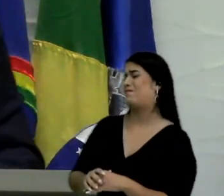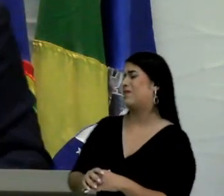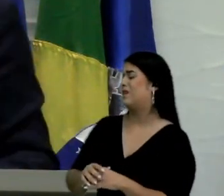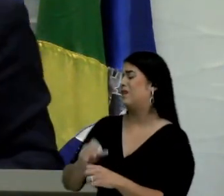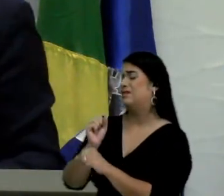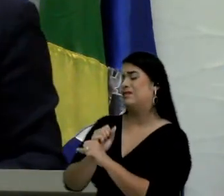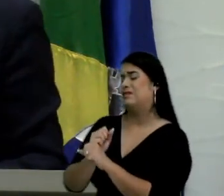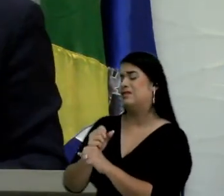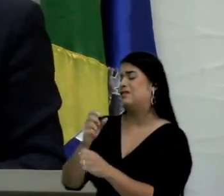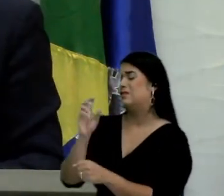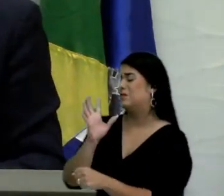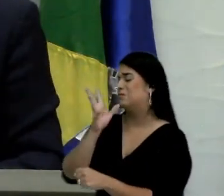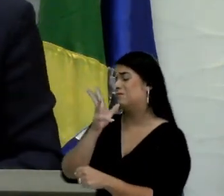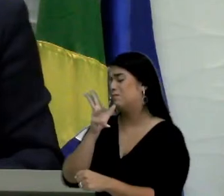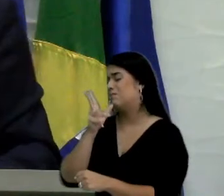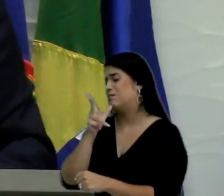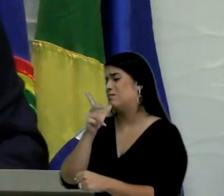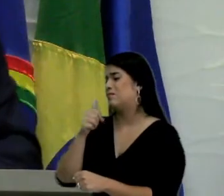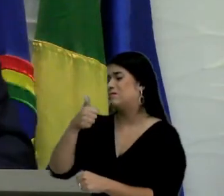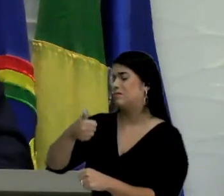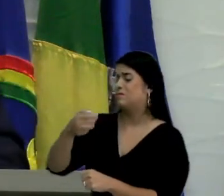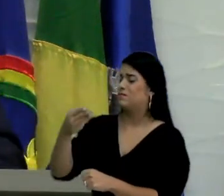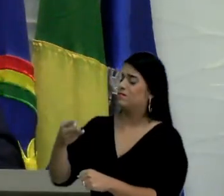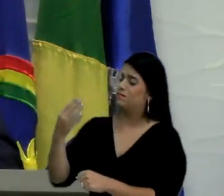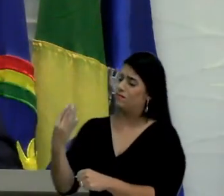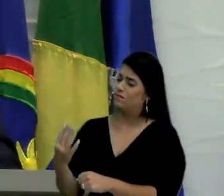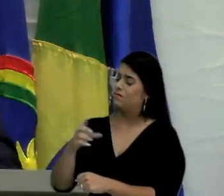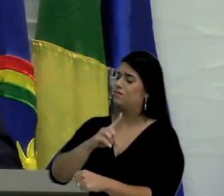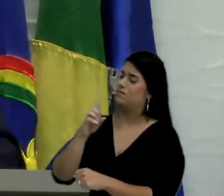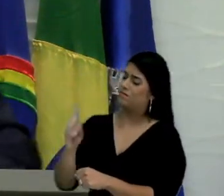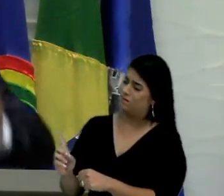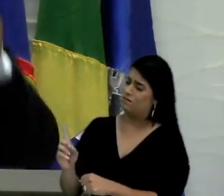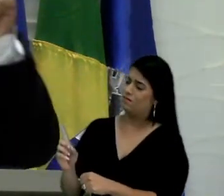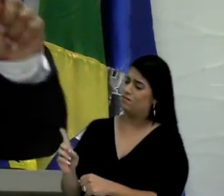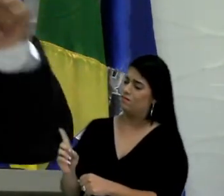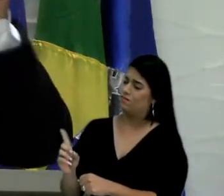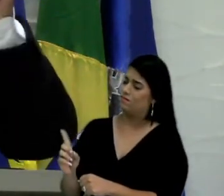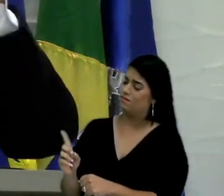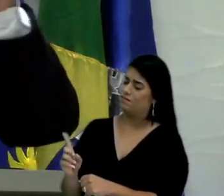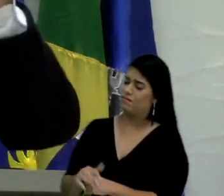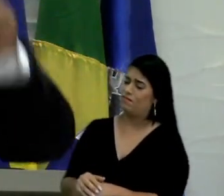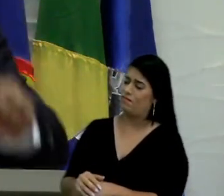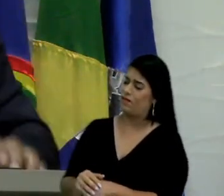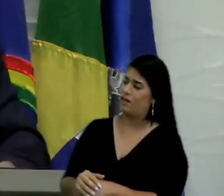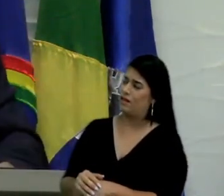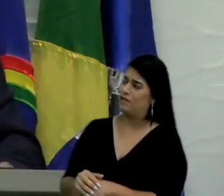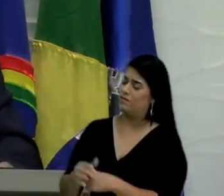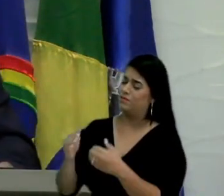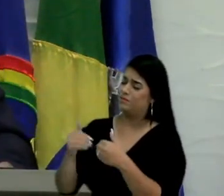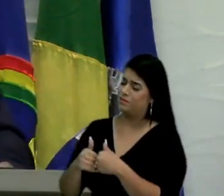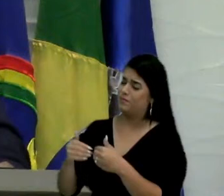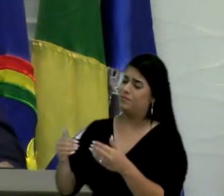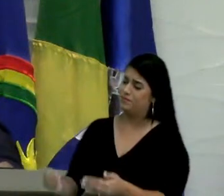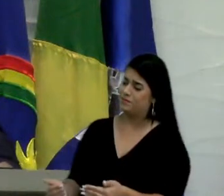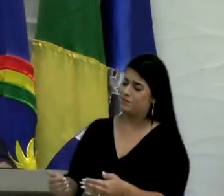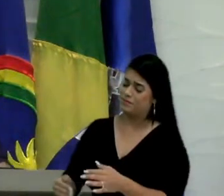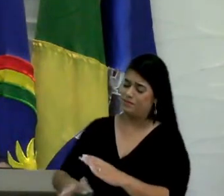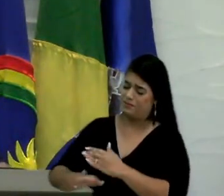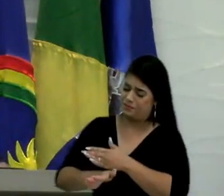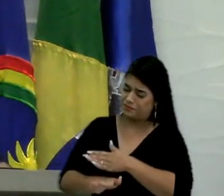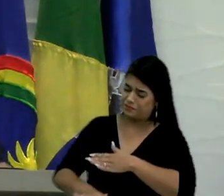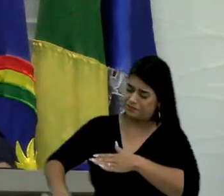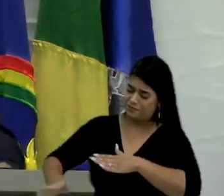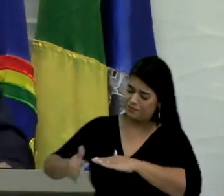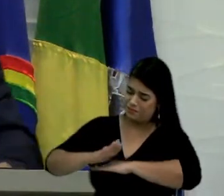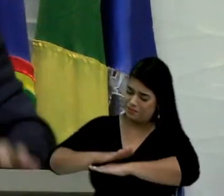semana passada que continua aberto o que a Compesa abriu ali depois do post